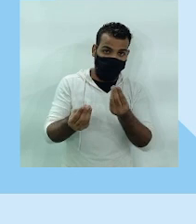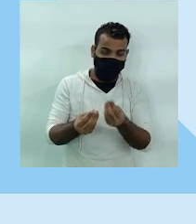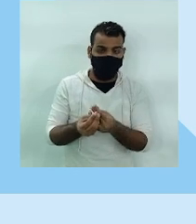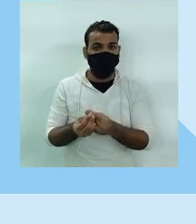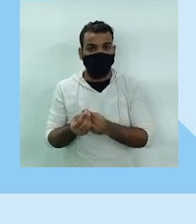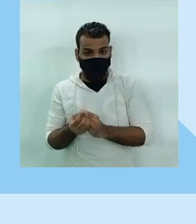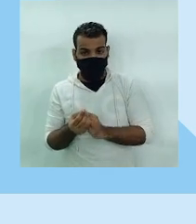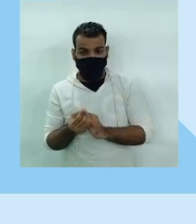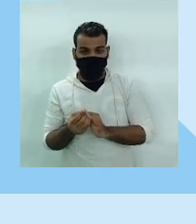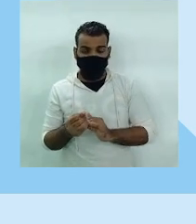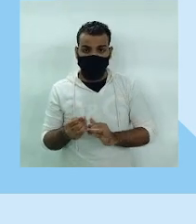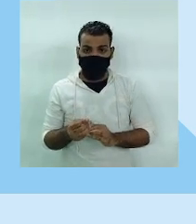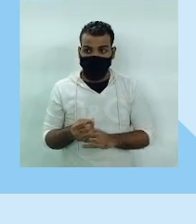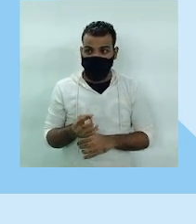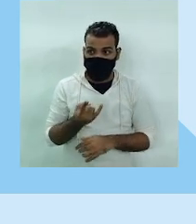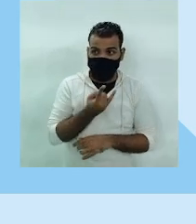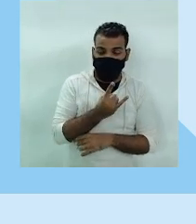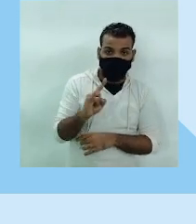Quem traísse